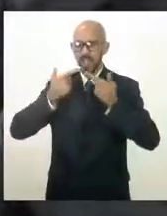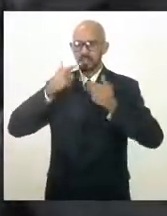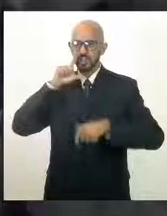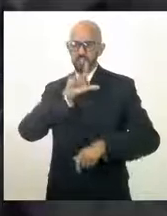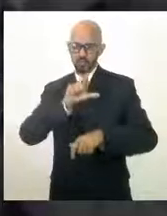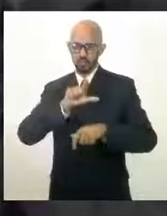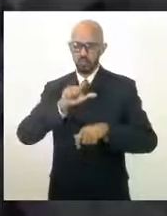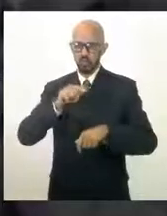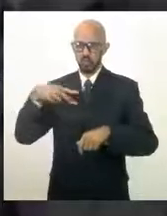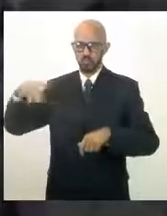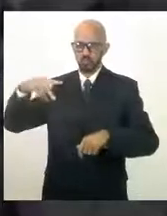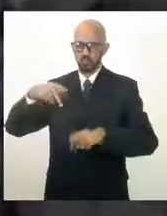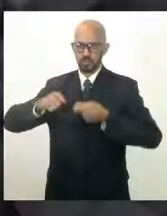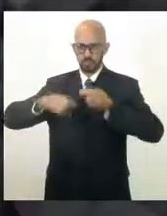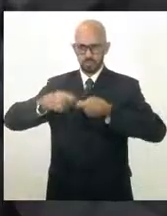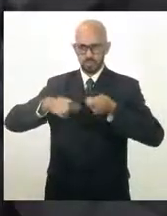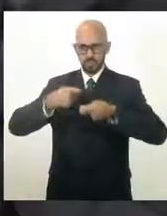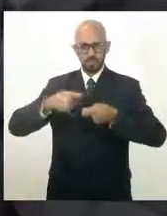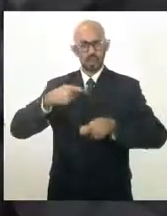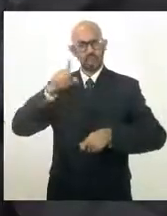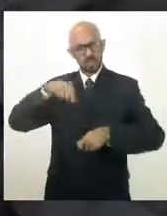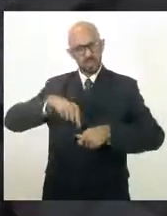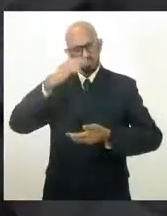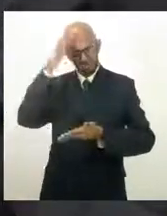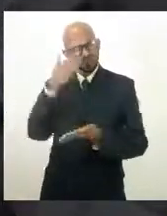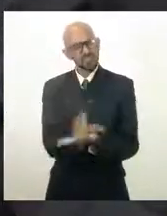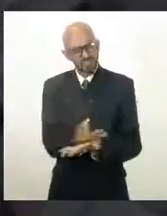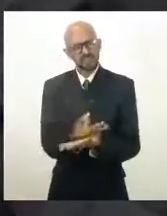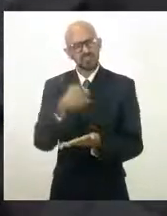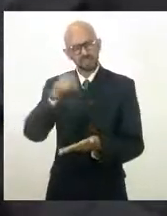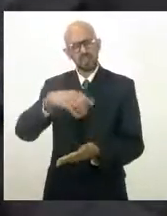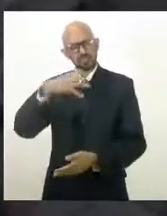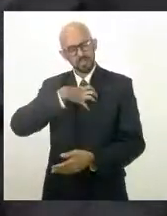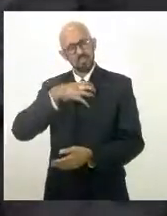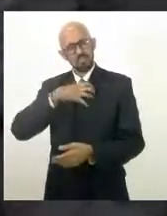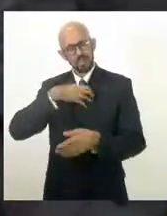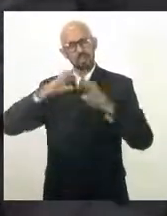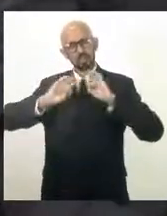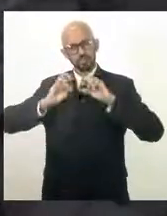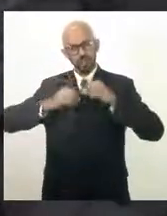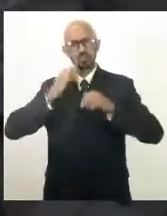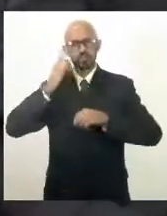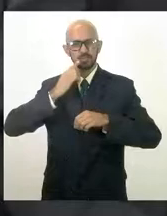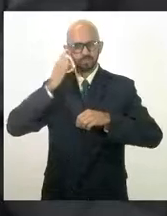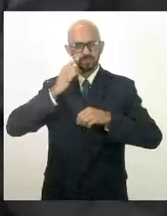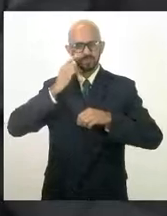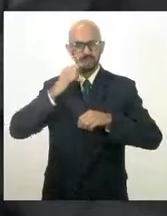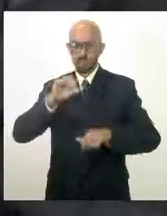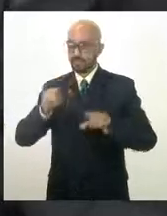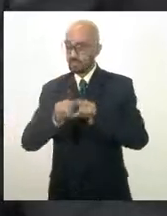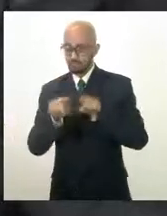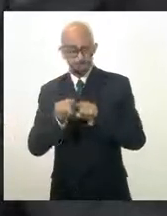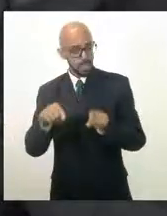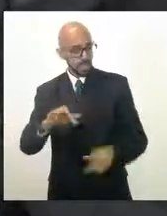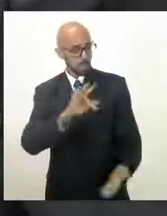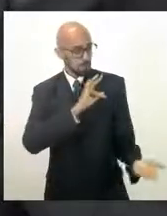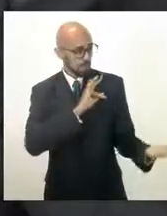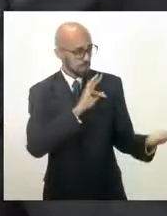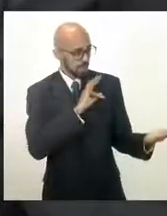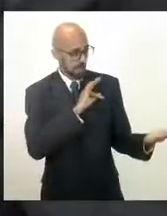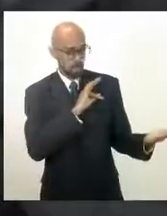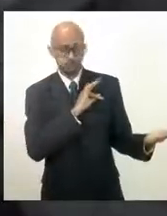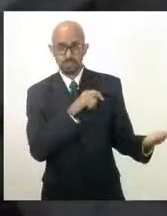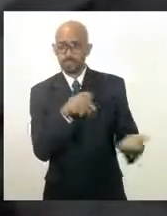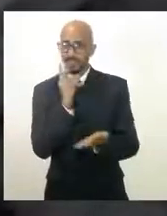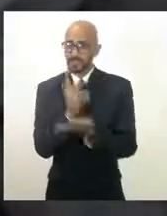tenho certeza que é o sentimento de todos os deputados e deputadas dessa casa. Deputada Marta Rocha, que